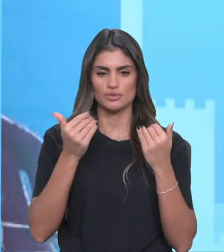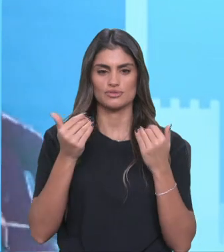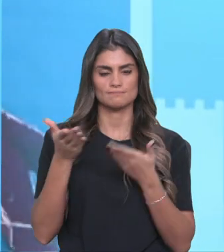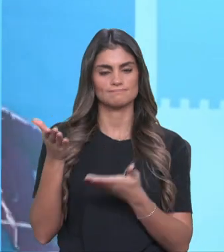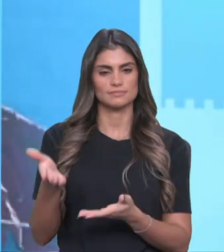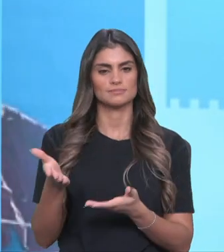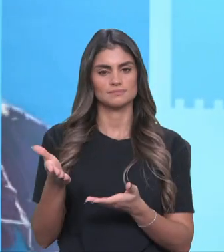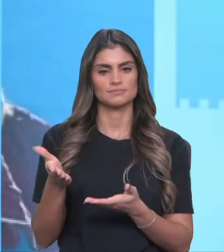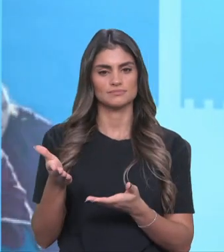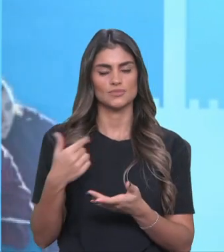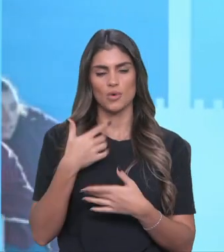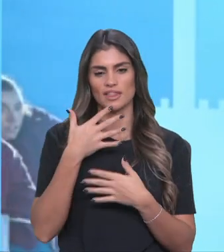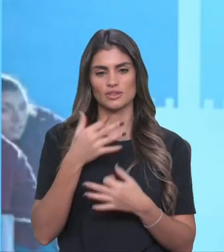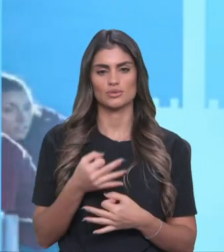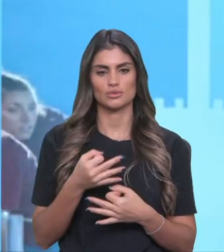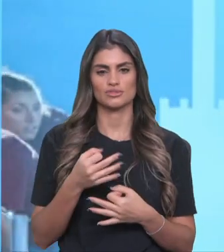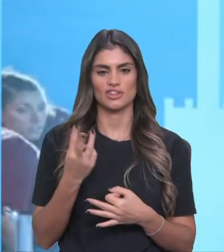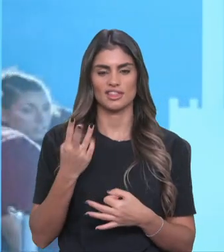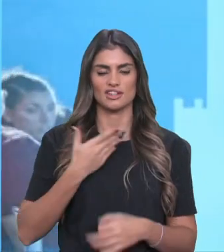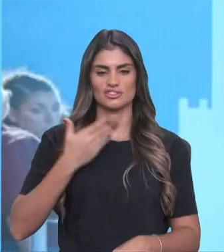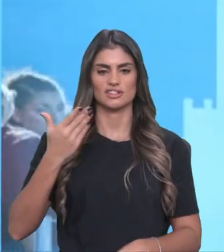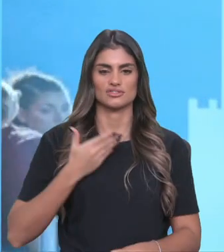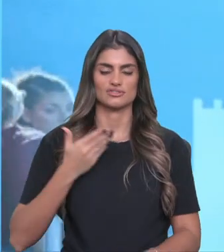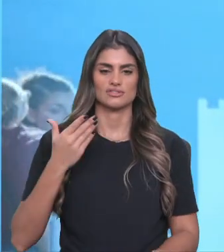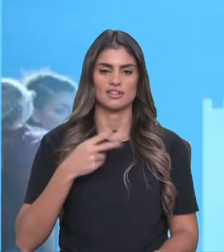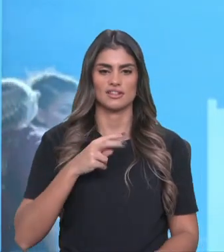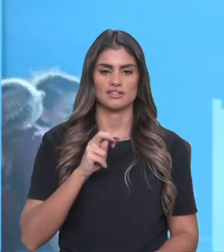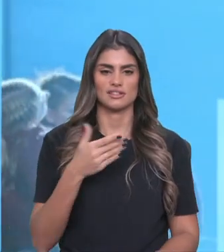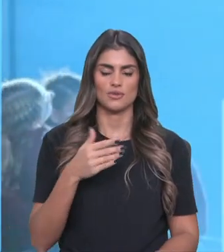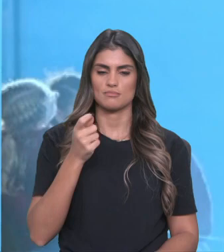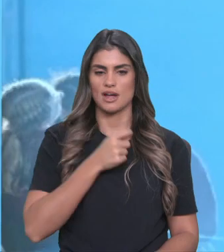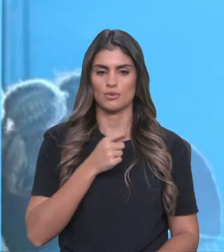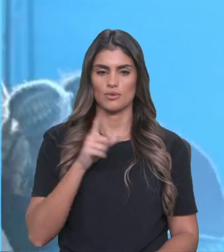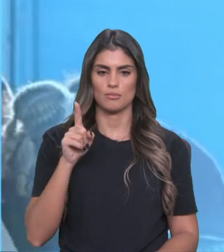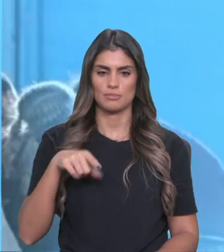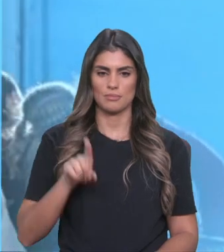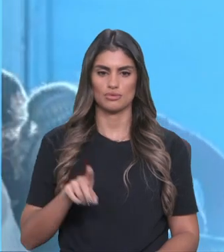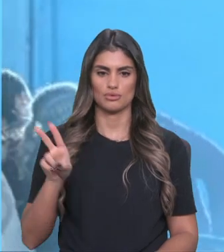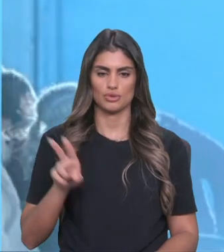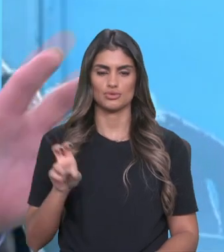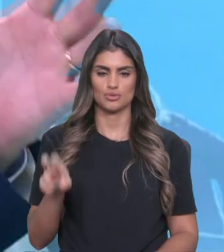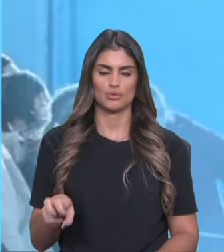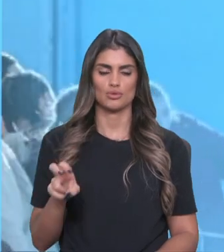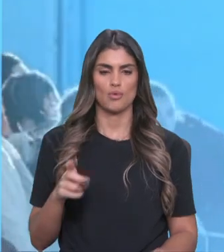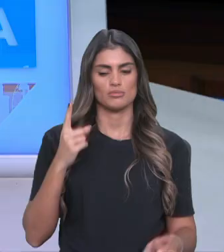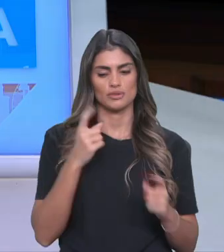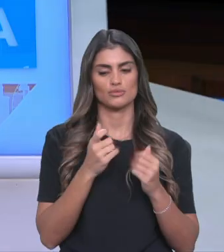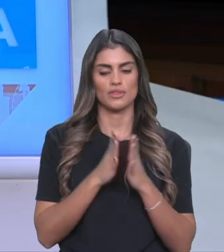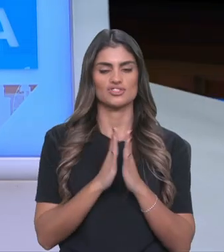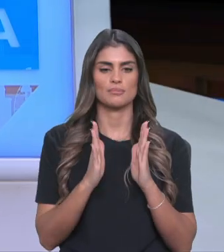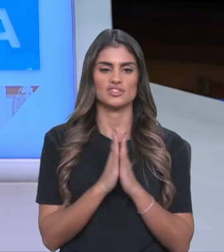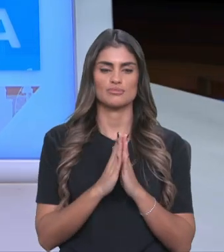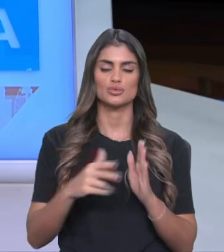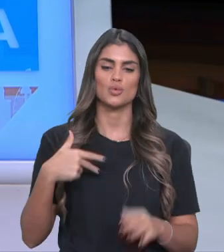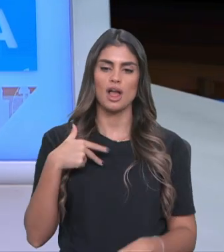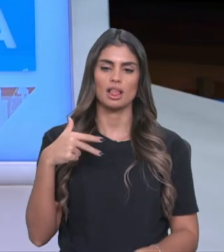Cordeiro, acredito que nestes 3 dias, 31 de maio, 1 e 2 de junho, o objetivo não é que todas as missas de